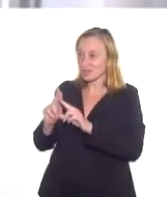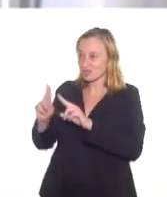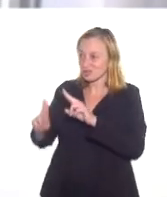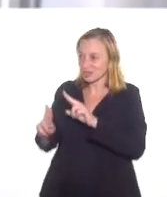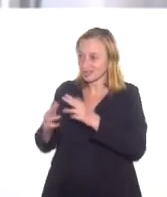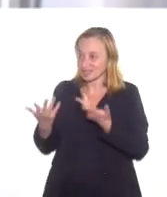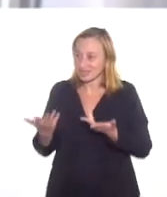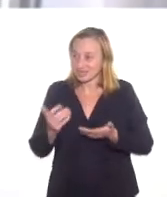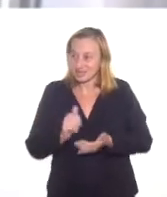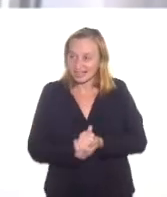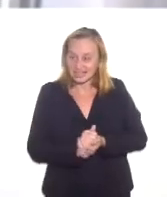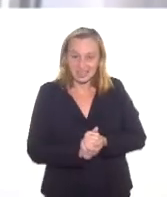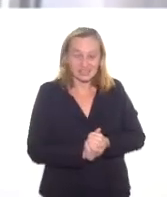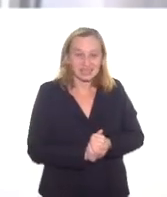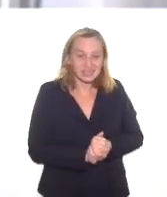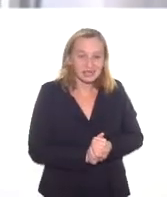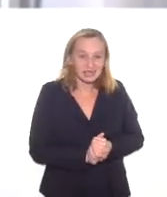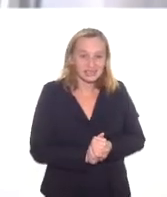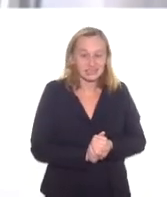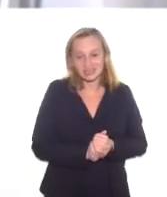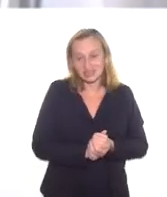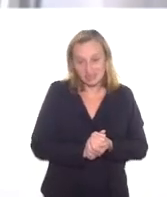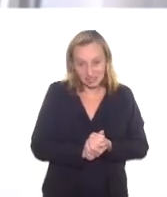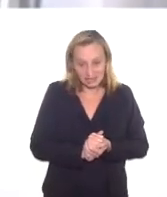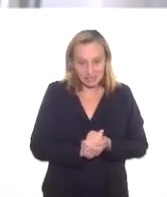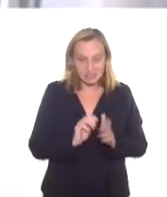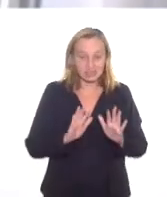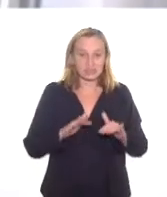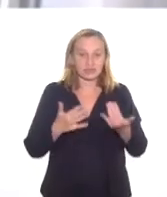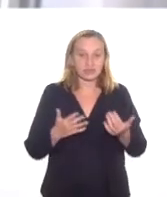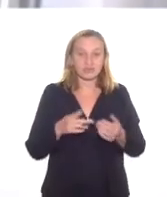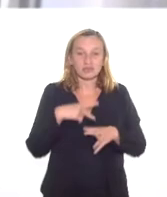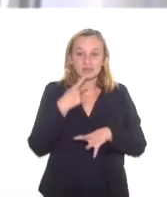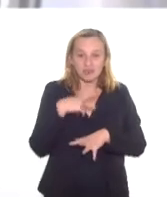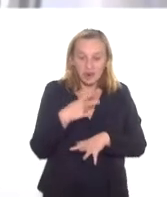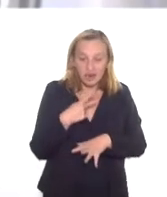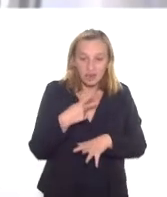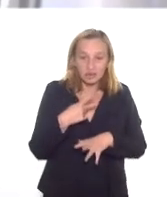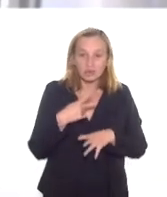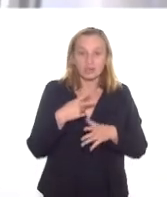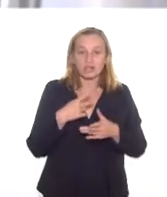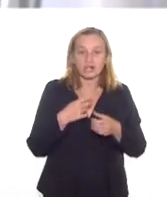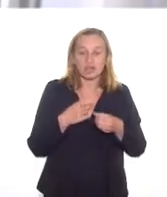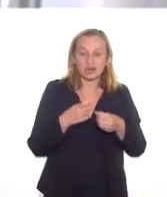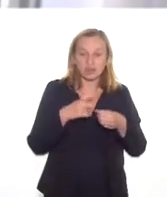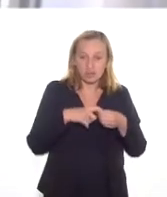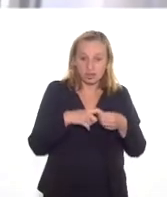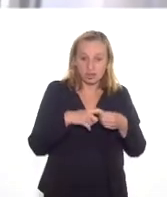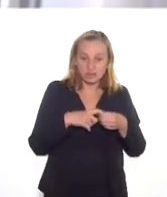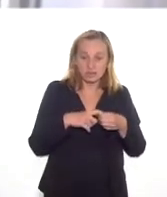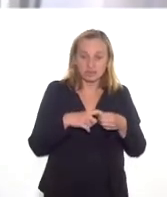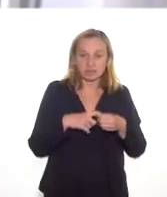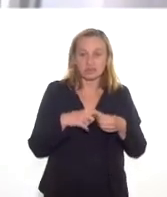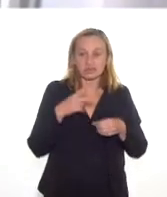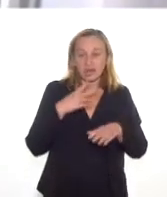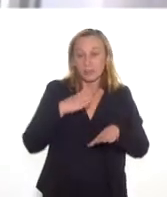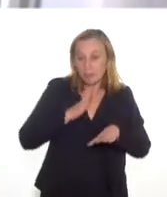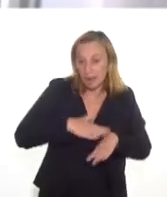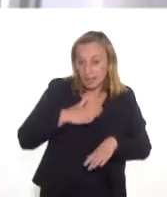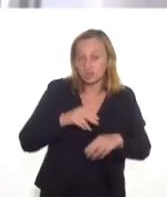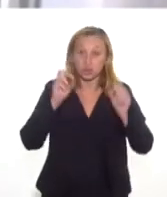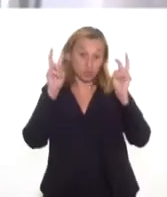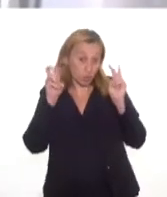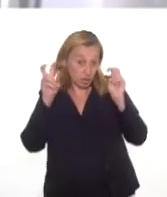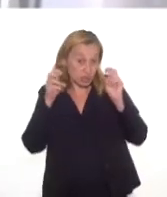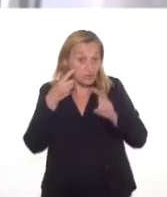cultural, mas eu acho que esses elementos todos nos impõem um recuo e ver, amadurecer um pouco mais e ver em